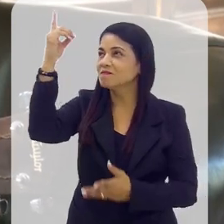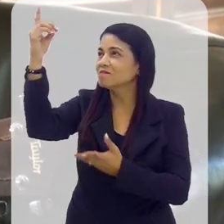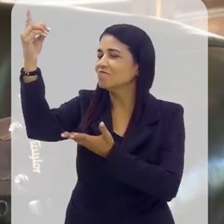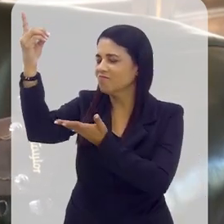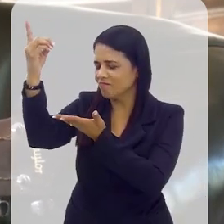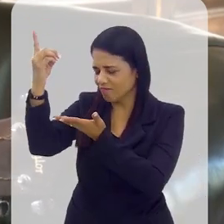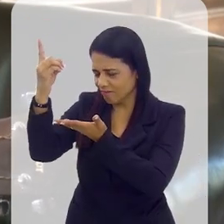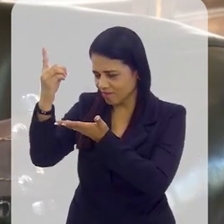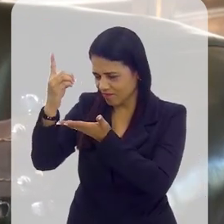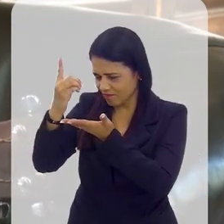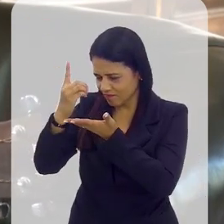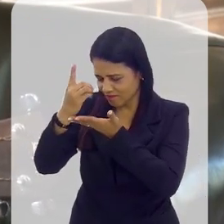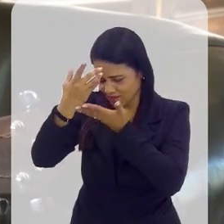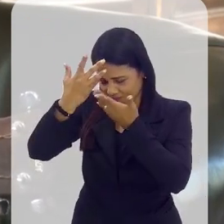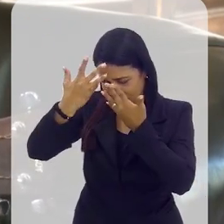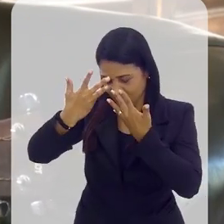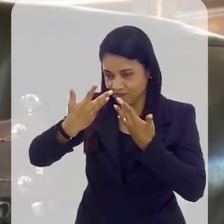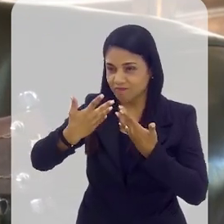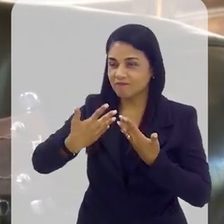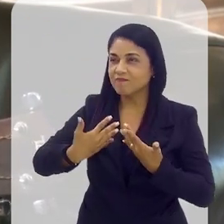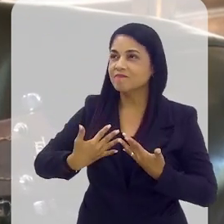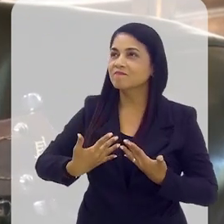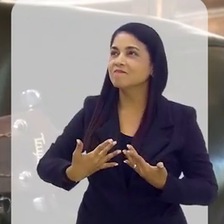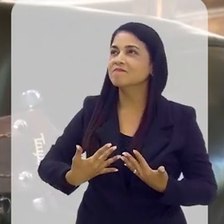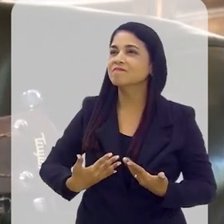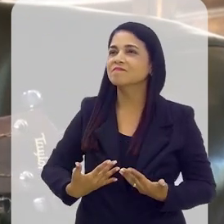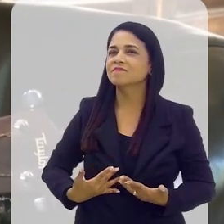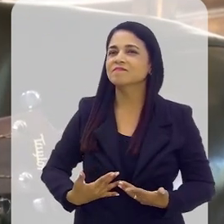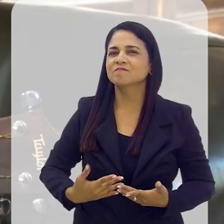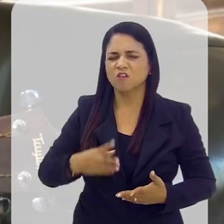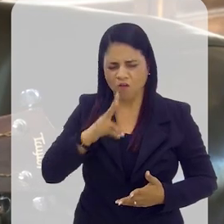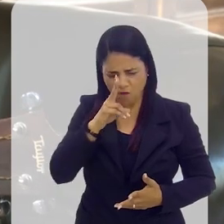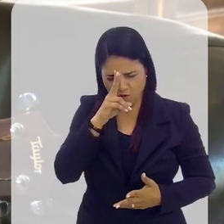traz tua presença,